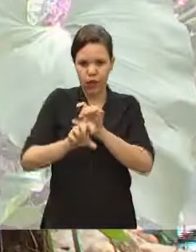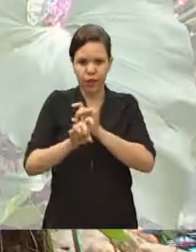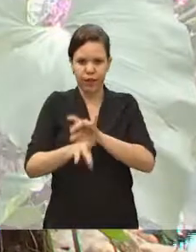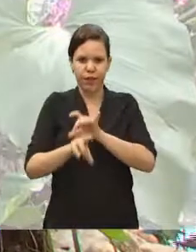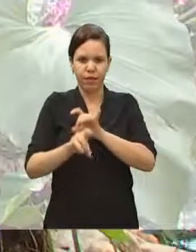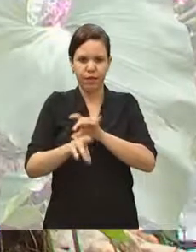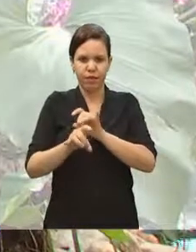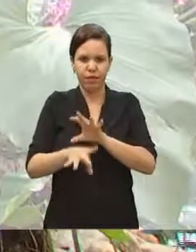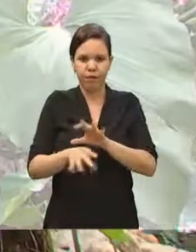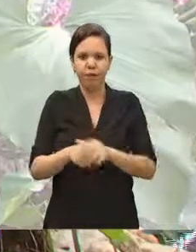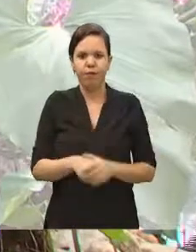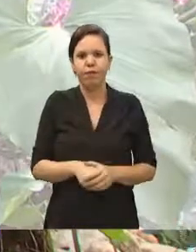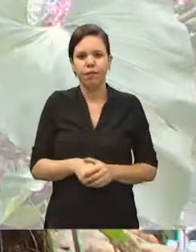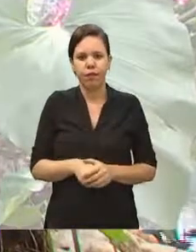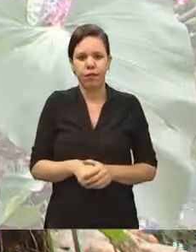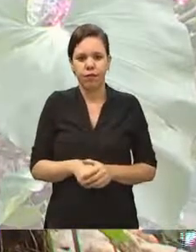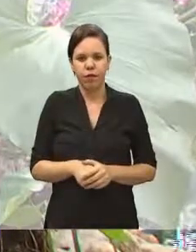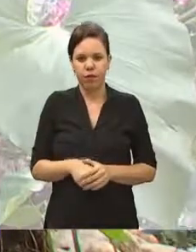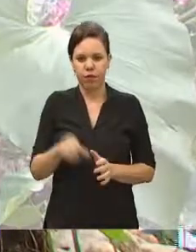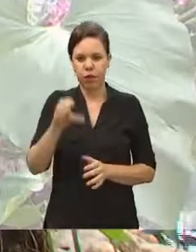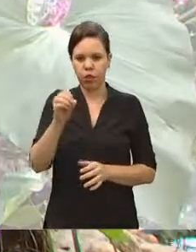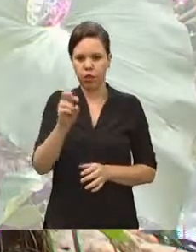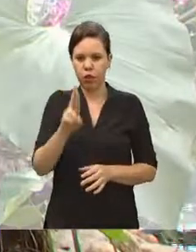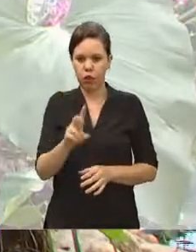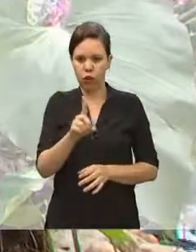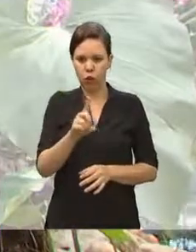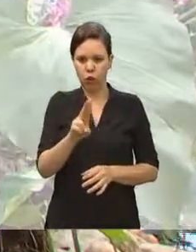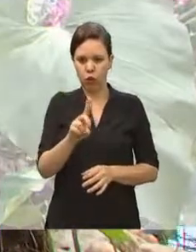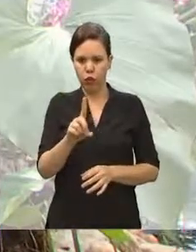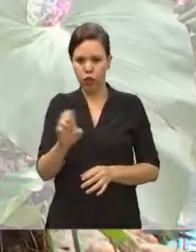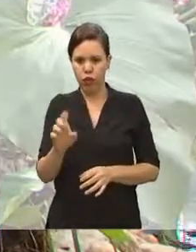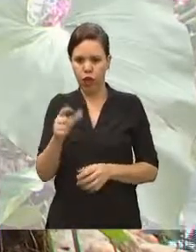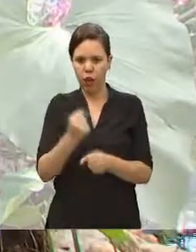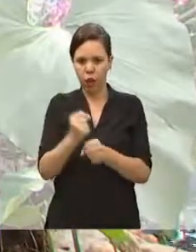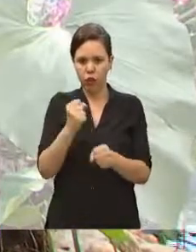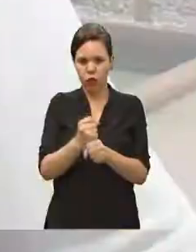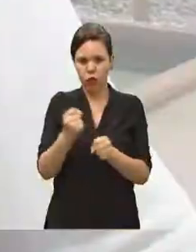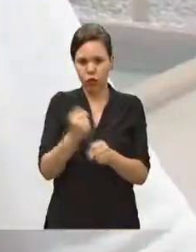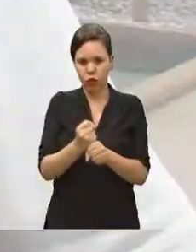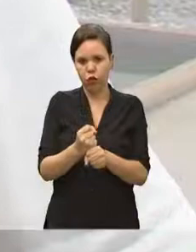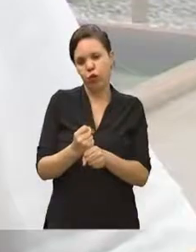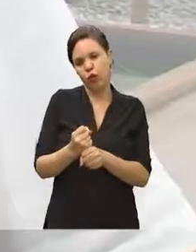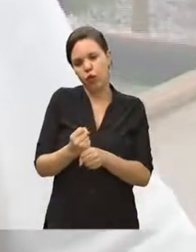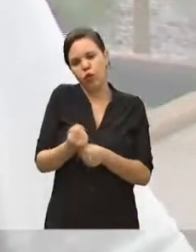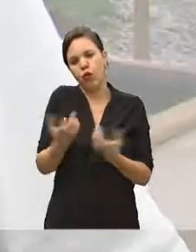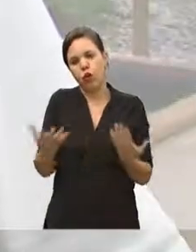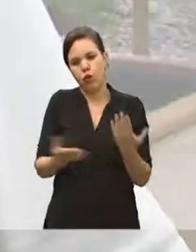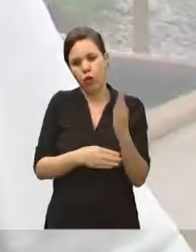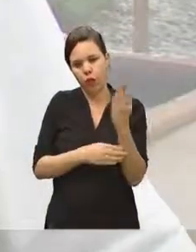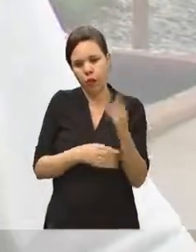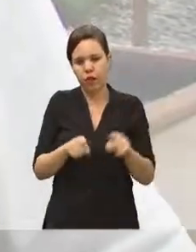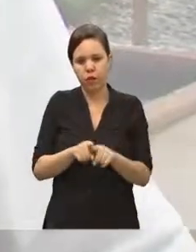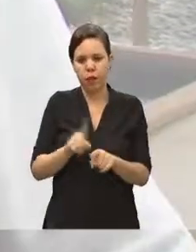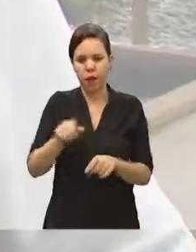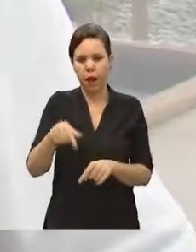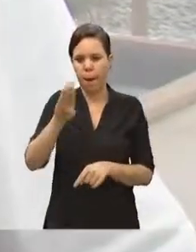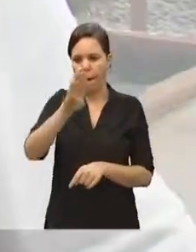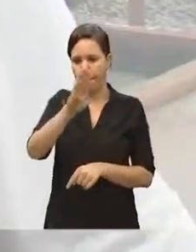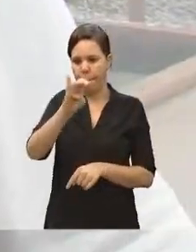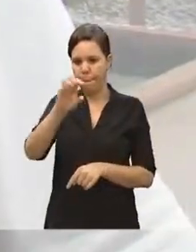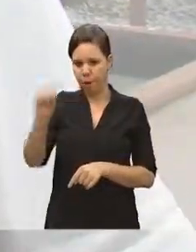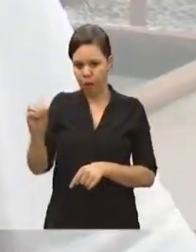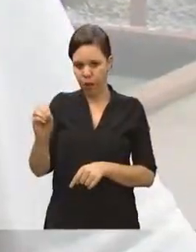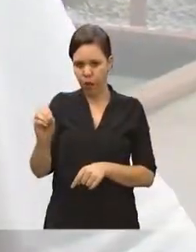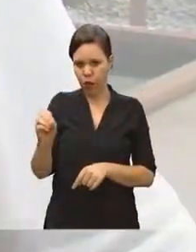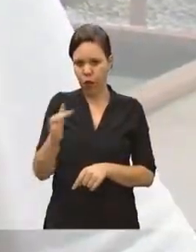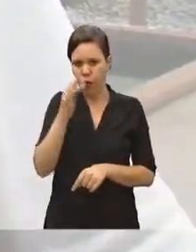técnica, conhecida como cordwood, que é a construção com lenha. O biojardim trata-se de um jardim onde